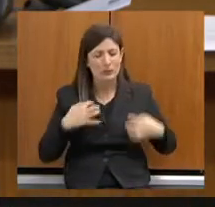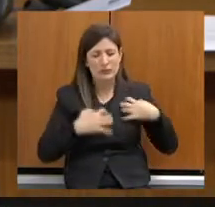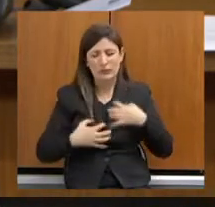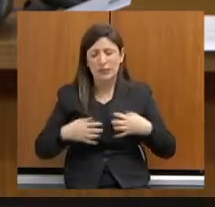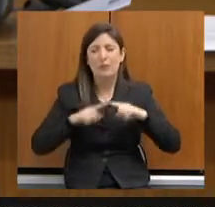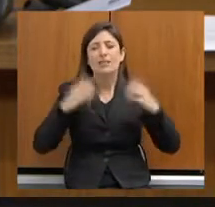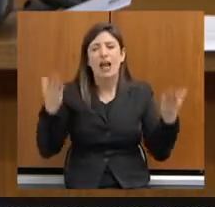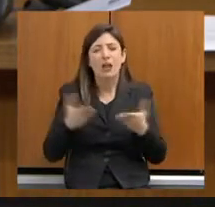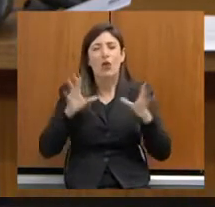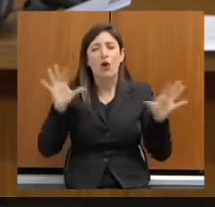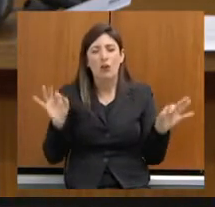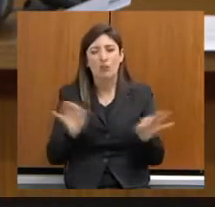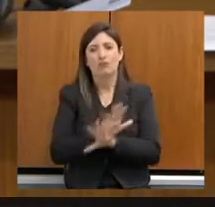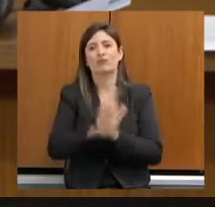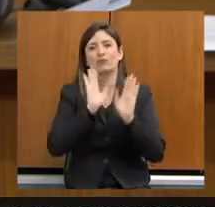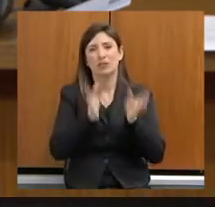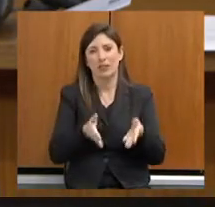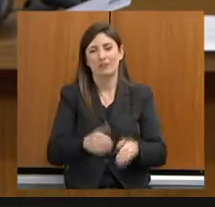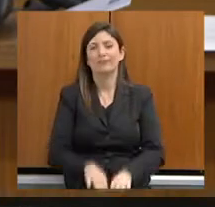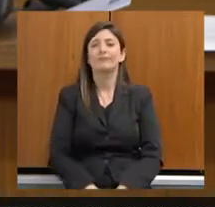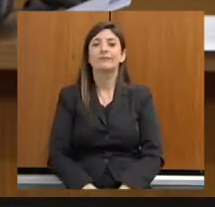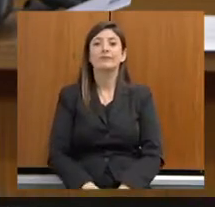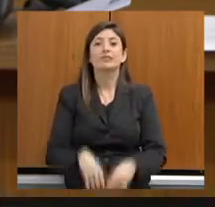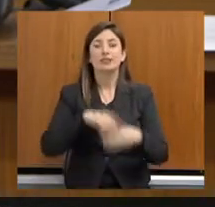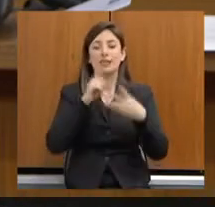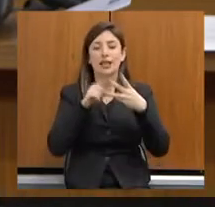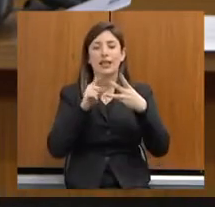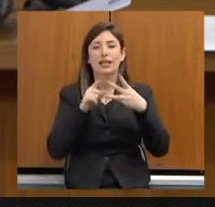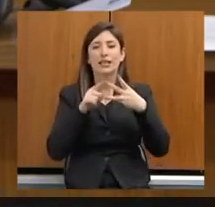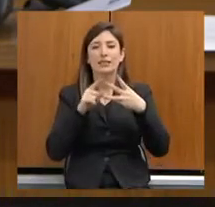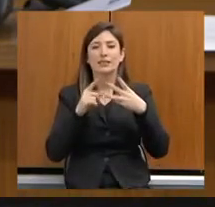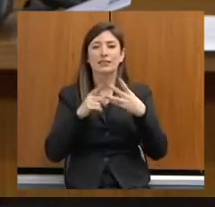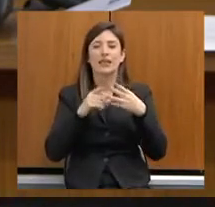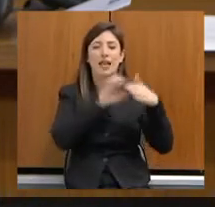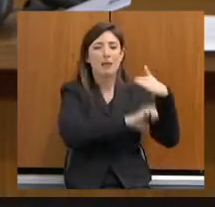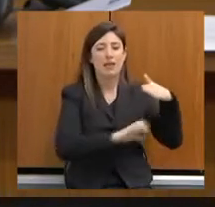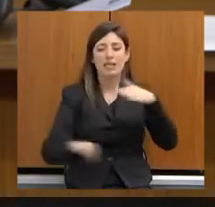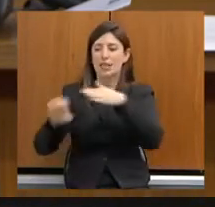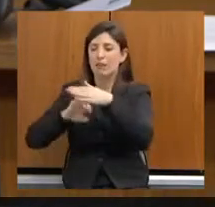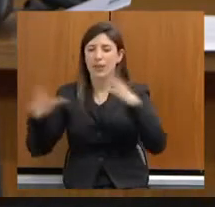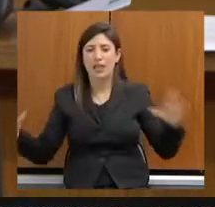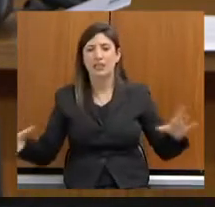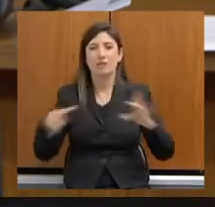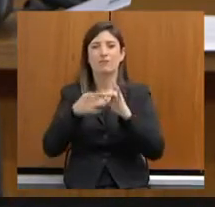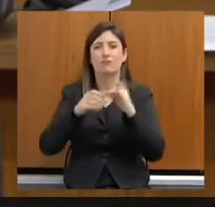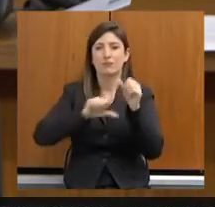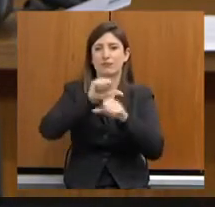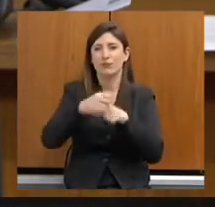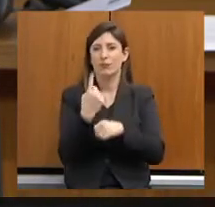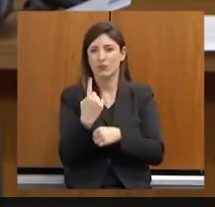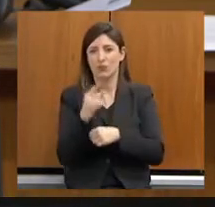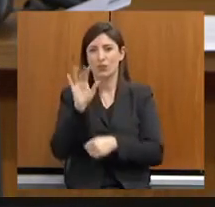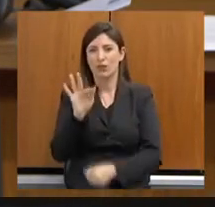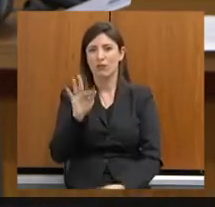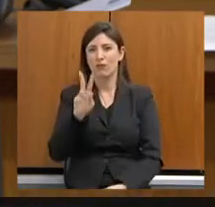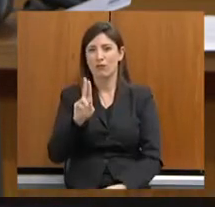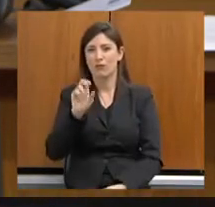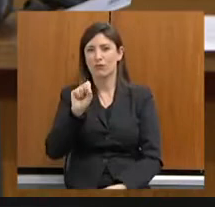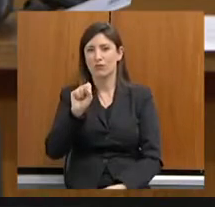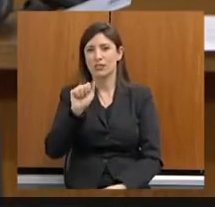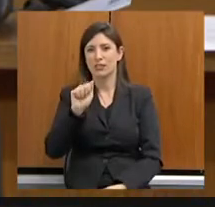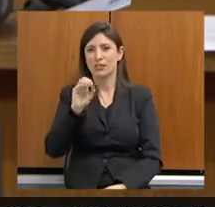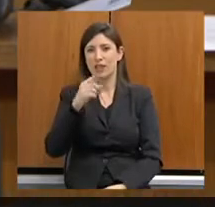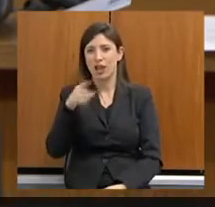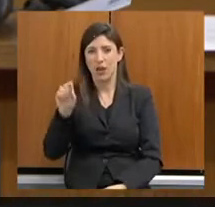fusão a deputada já falei aqui que rapidamente sobre isso na minha primeira fala não sei se o senhor